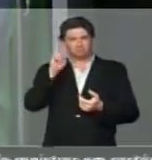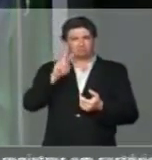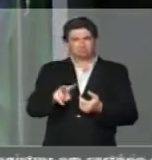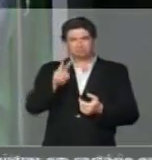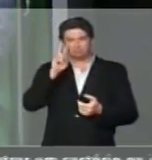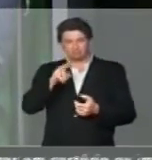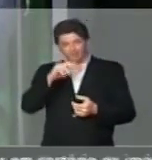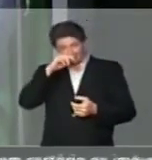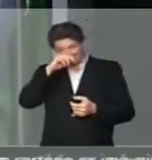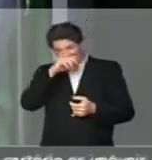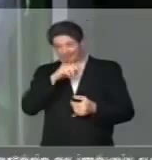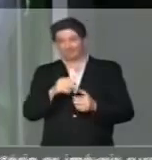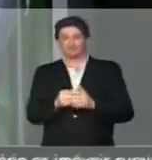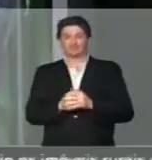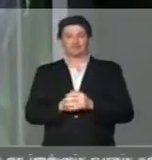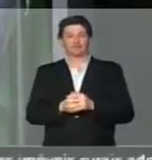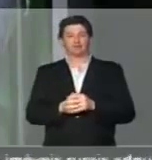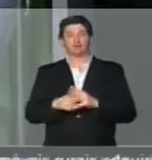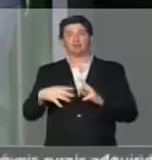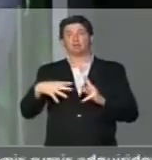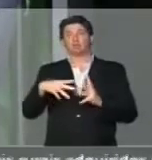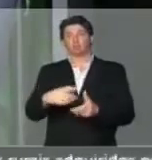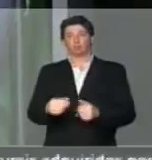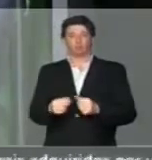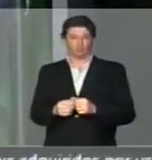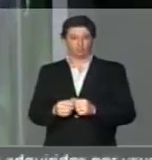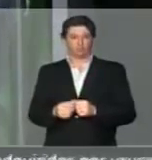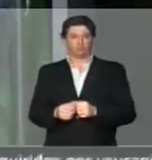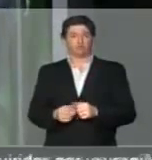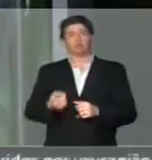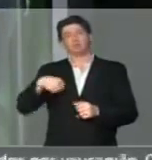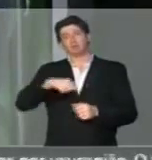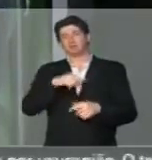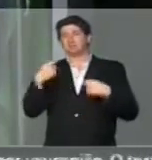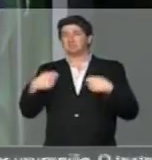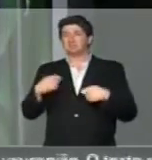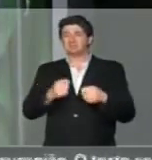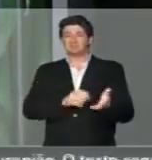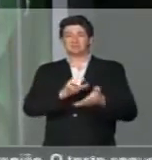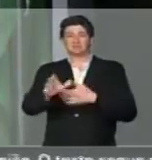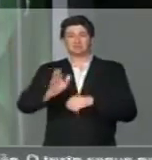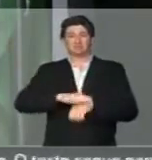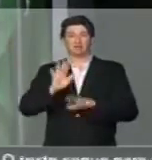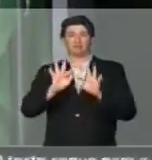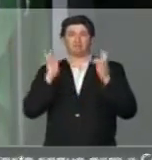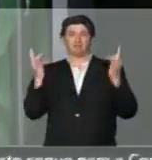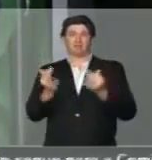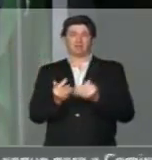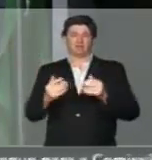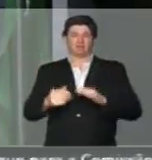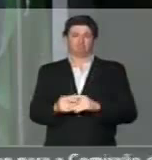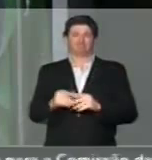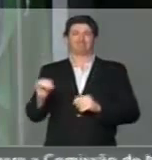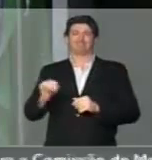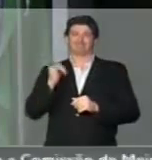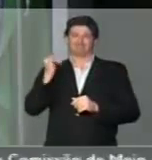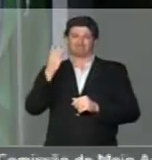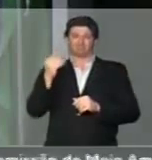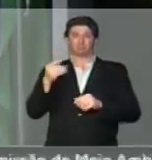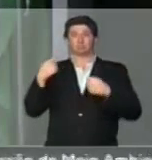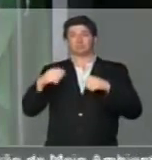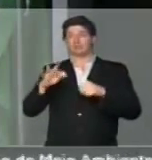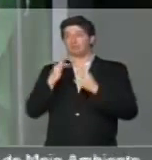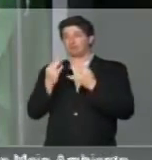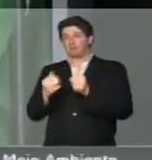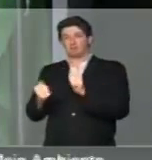observado, temos visto pelo esse mundo afora, é que nós precisamos de investir na família. É importante você ter a